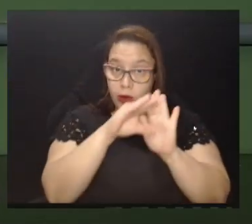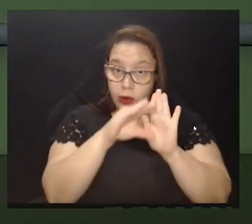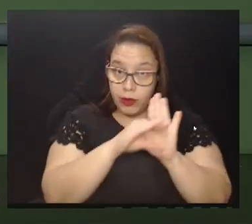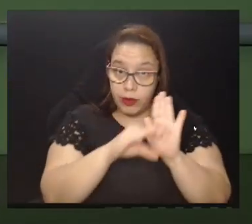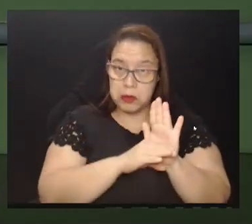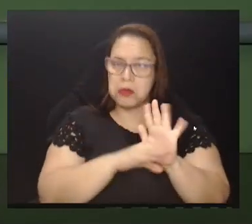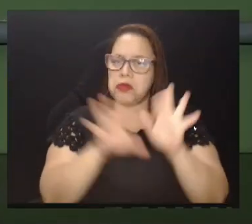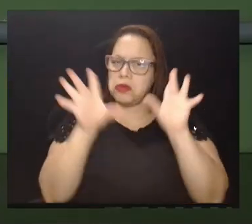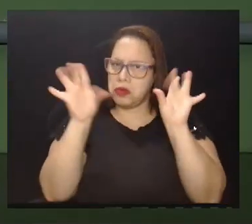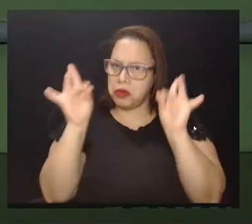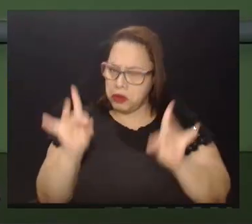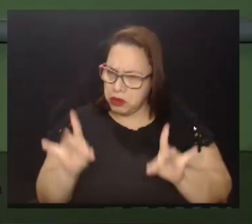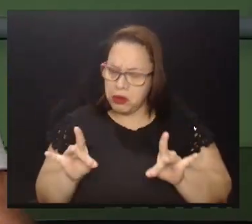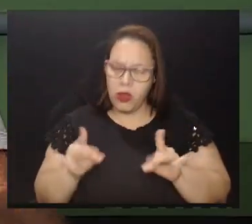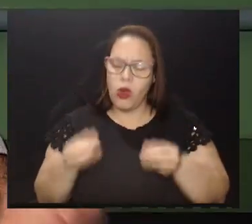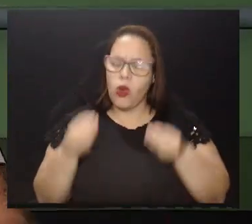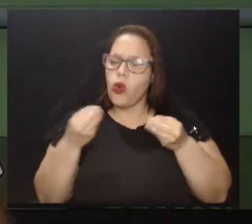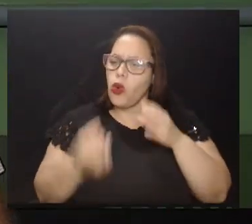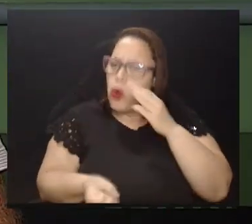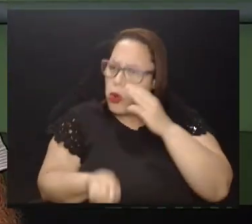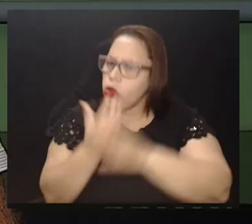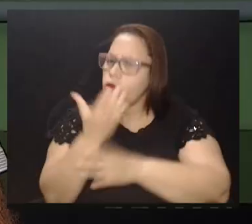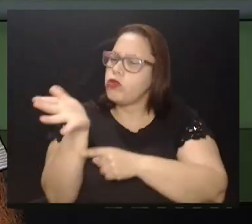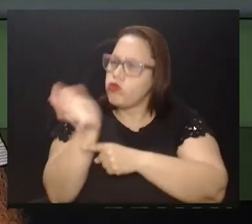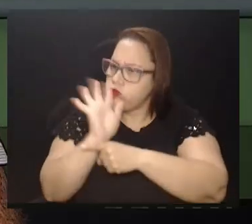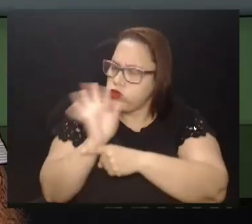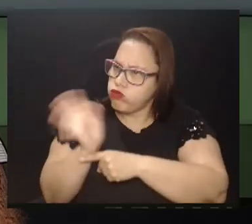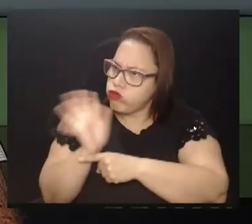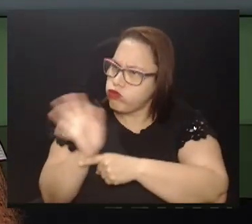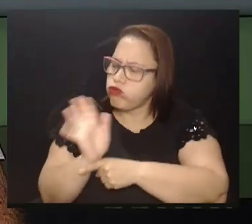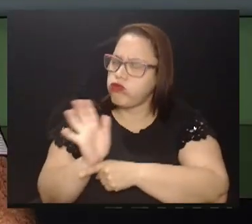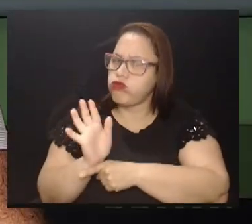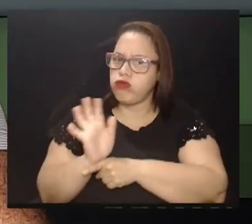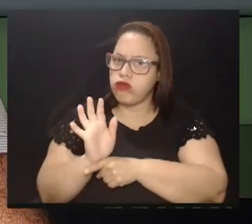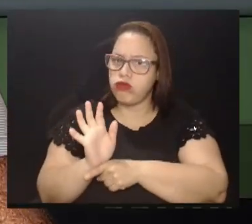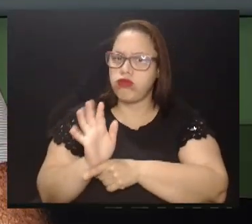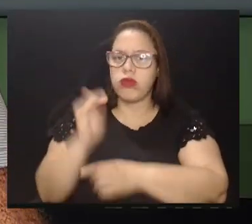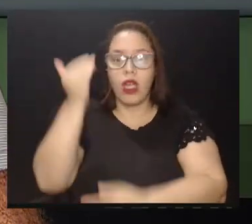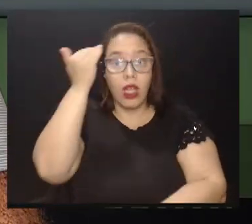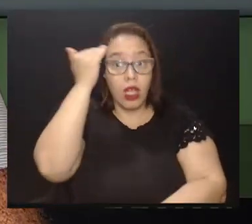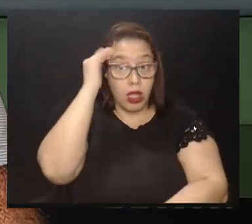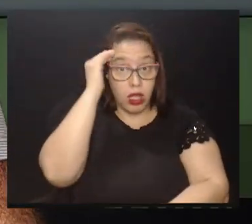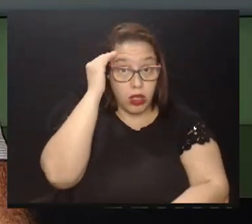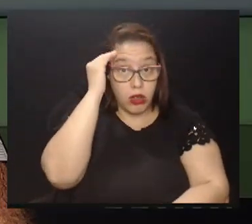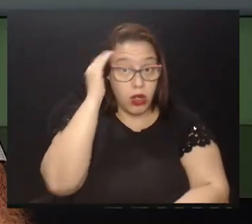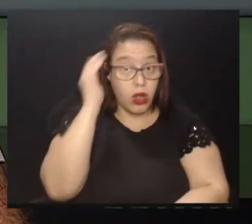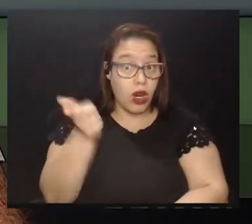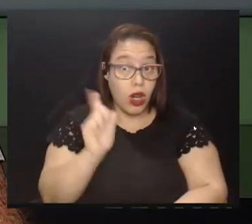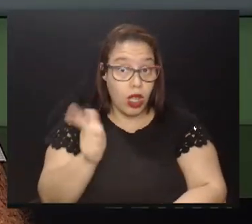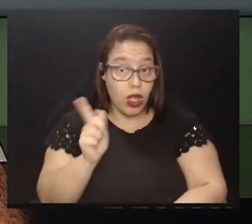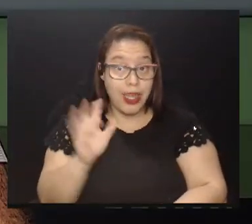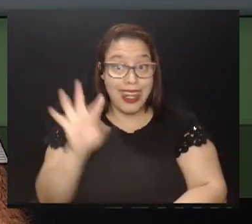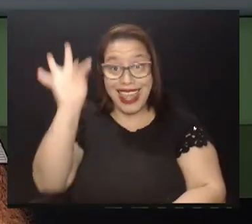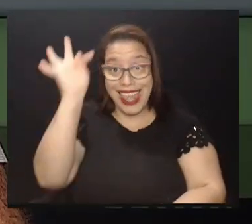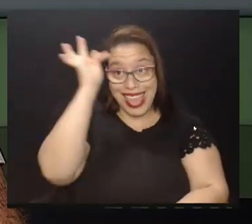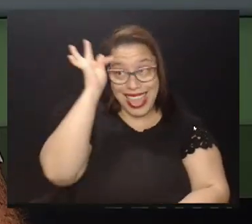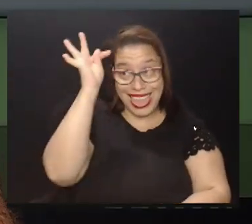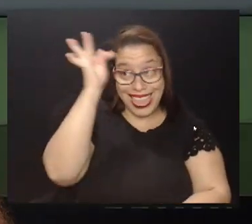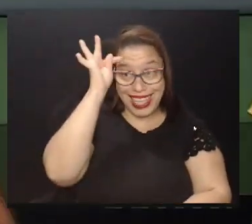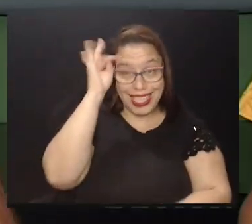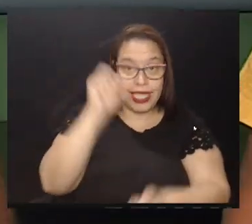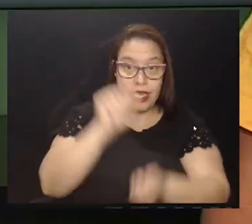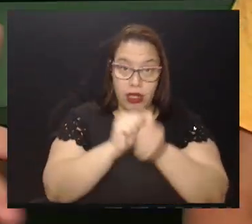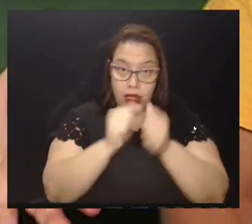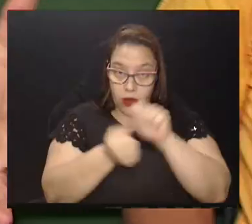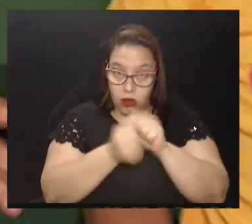como nascem os filmes. Agora a gente vai entender, evidentemente, a parte técnica da montagem dos filmes. Estou aqui com o